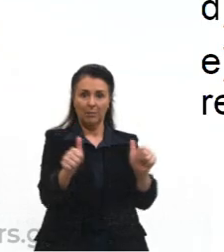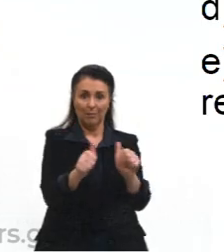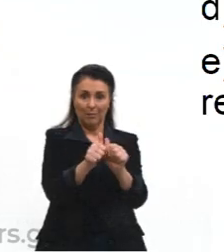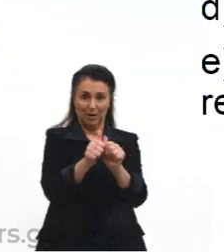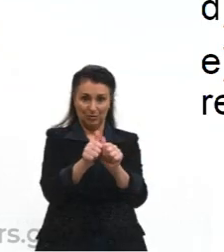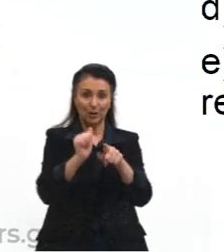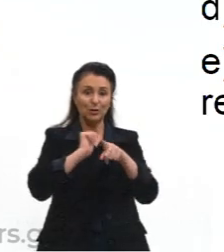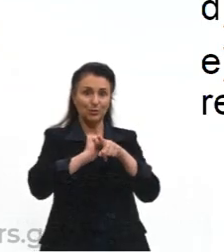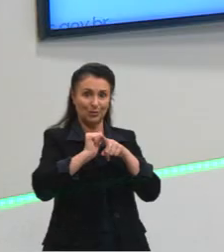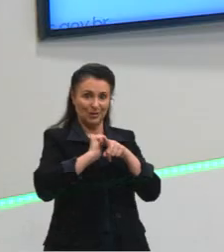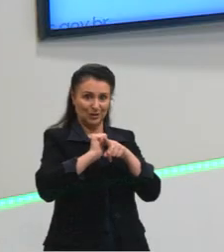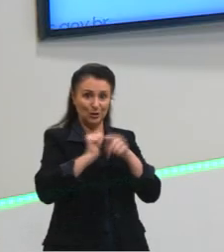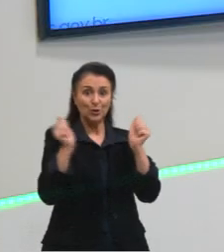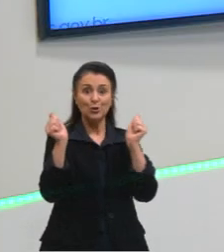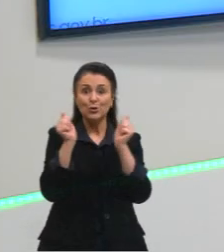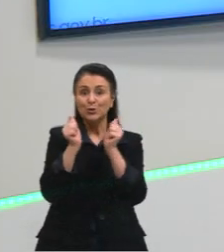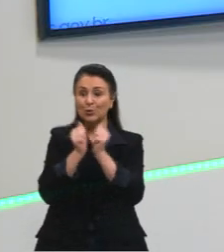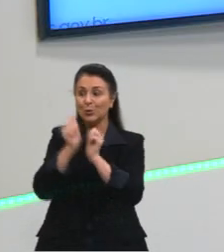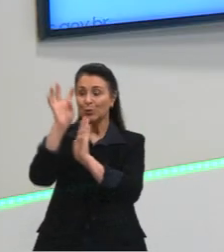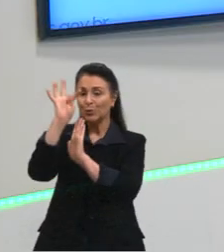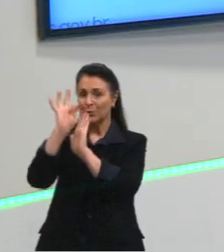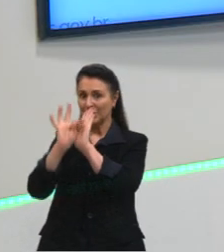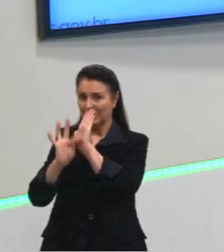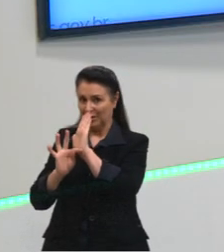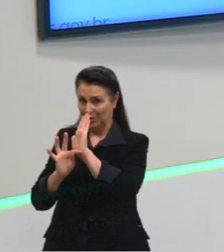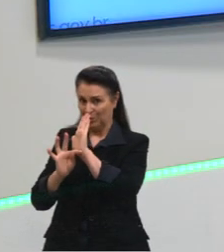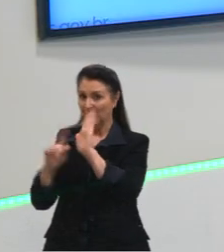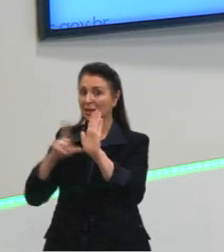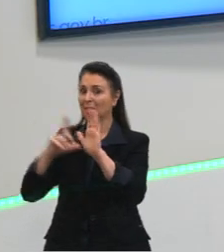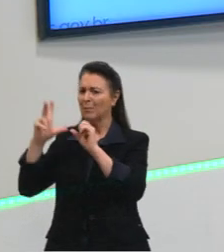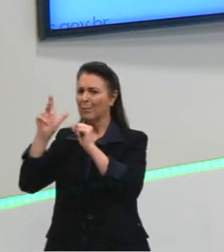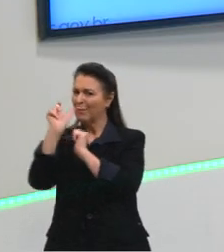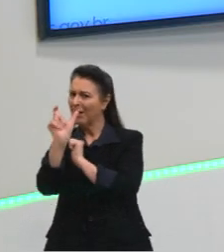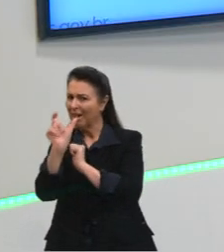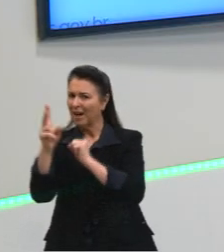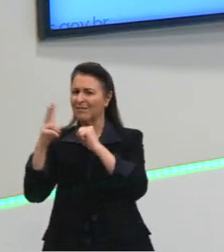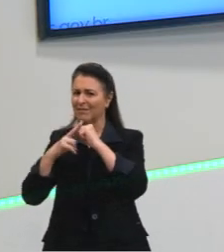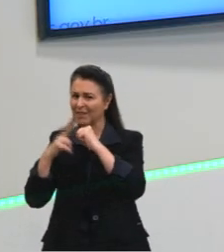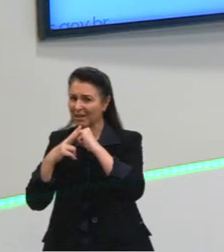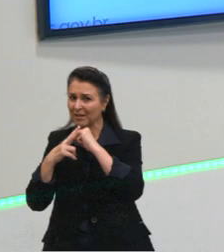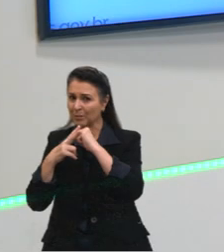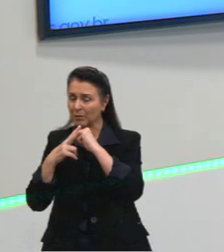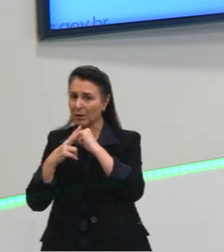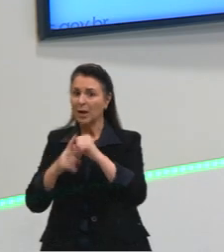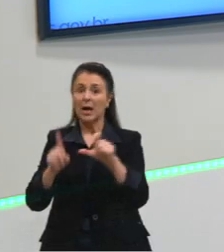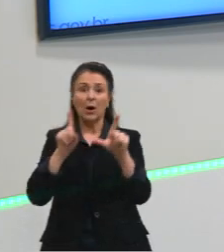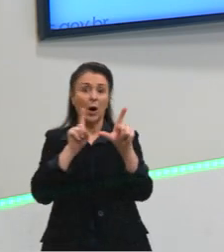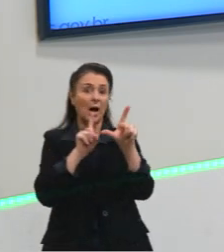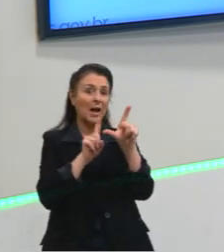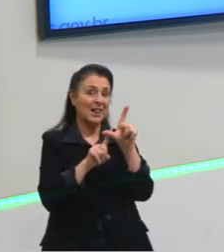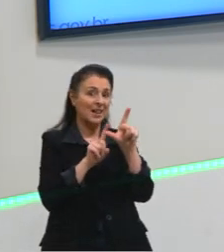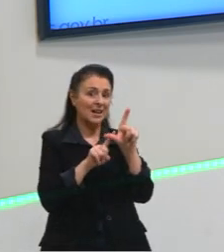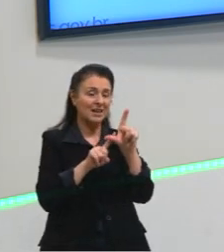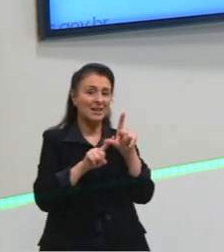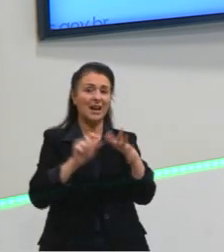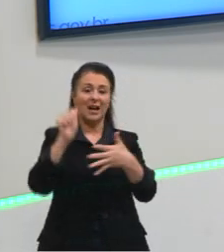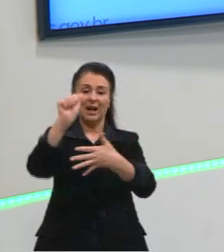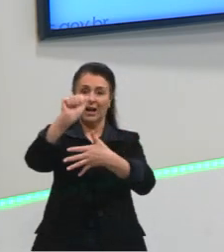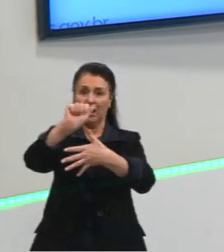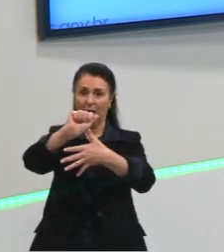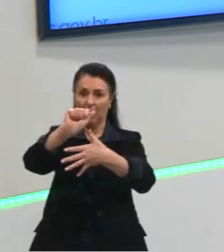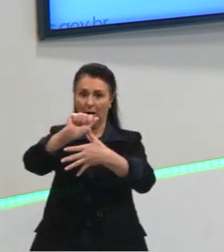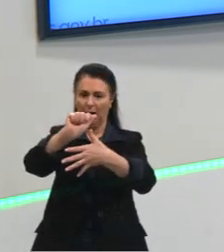o texto verbal tem um objetivo de letra a criticar as difíceis condições